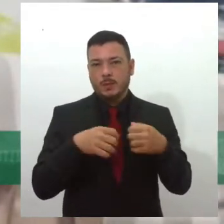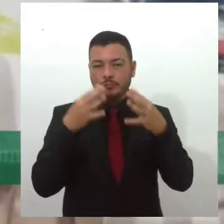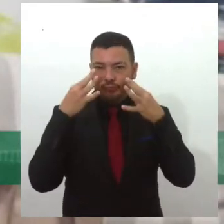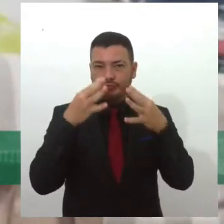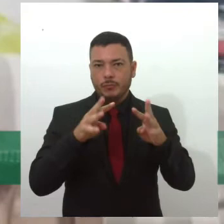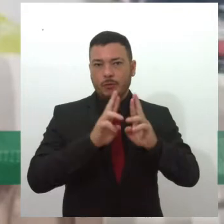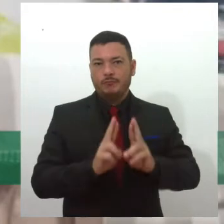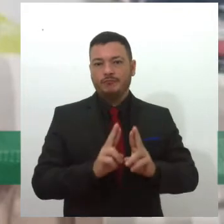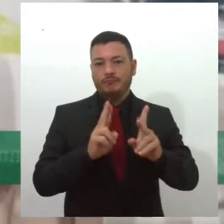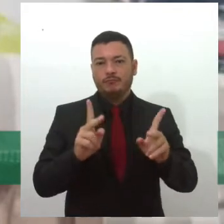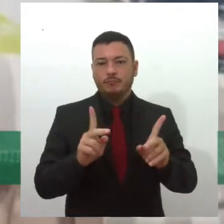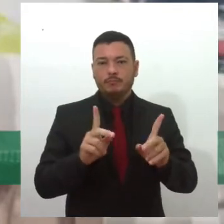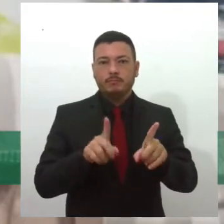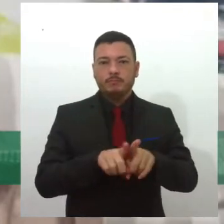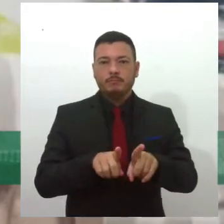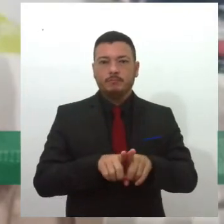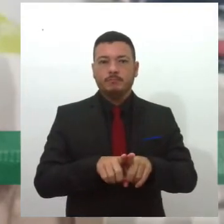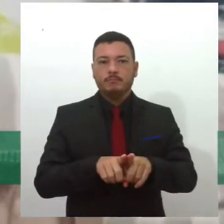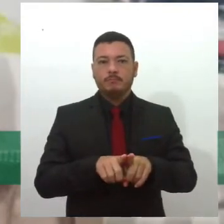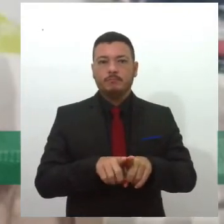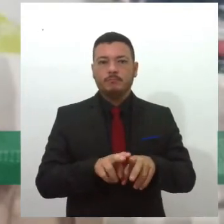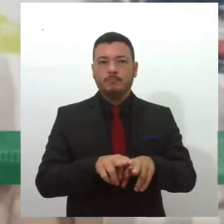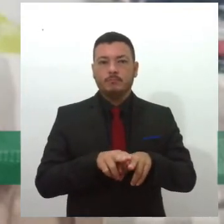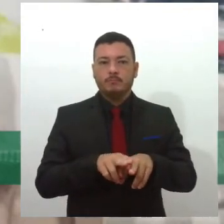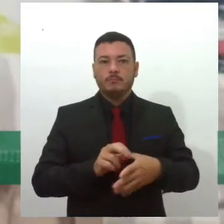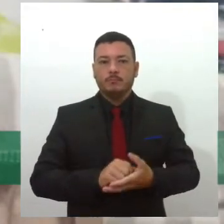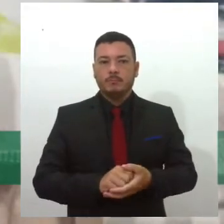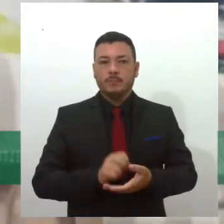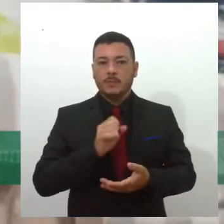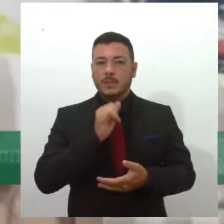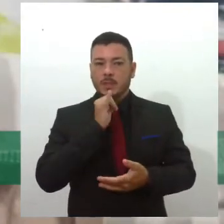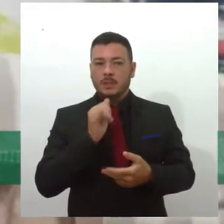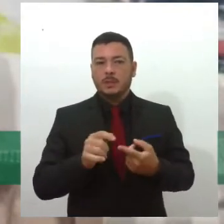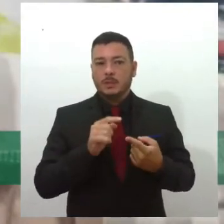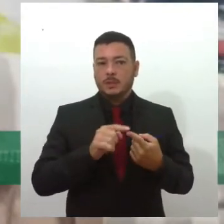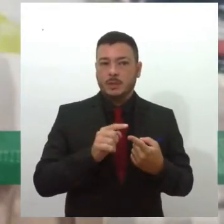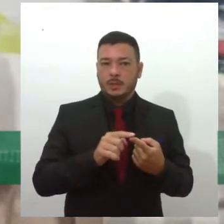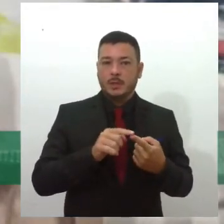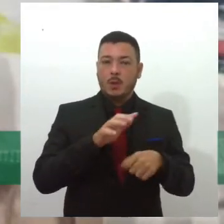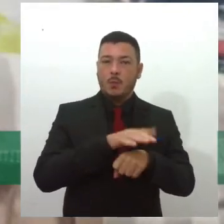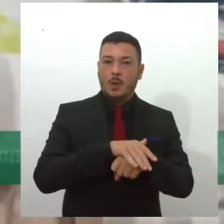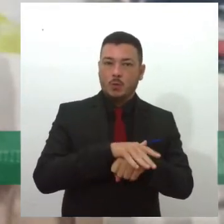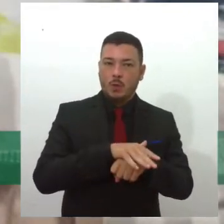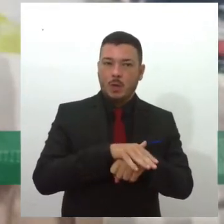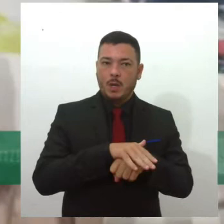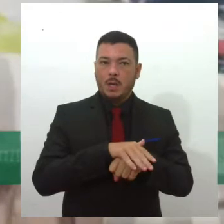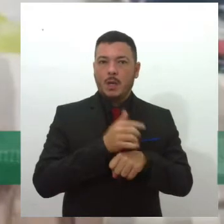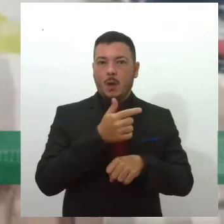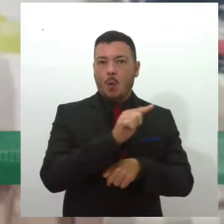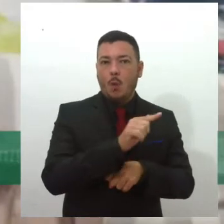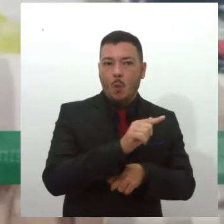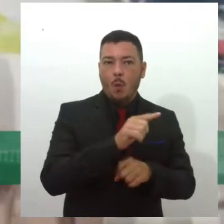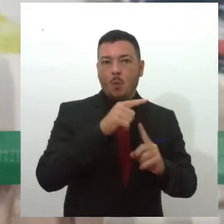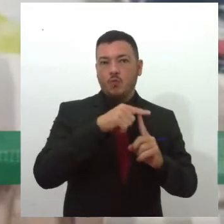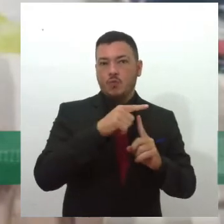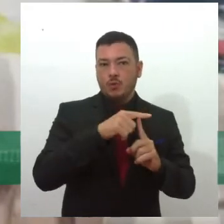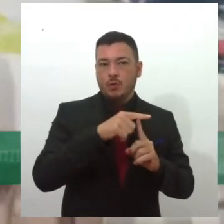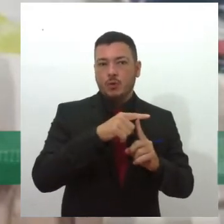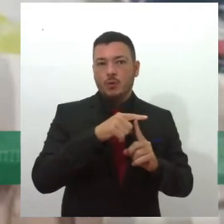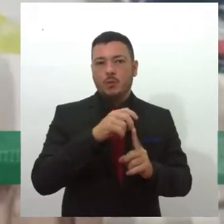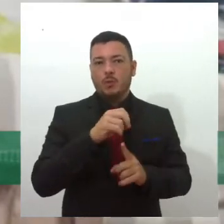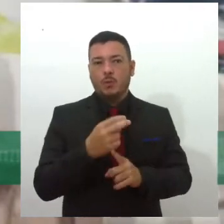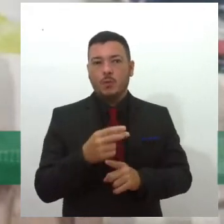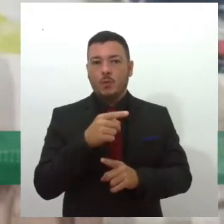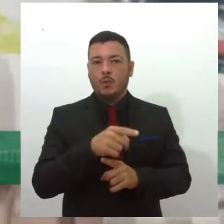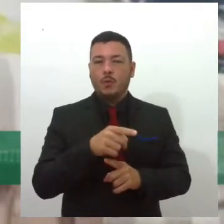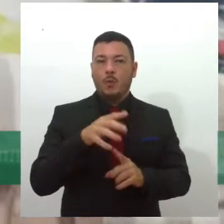de hospitalização, seja as linhas de reabilitação, seja a atenção secundária por causa da necessidade de especialistas, por causa